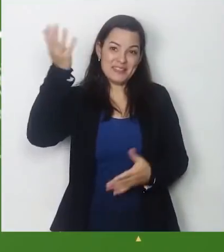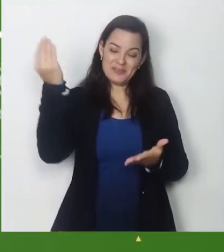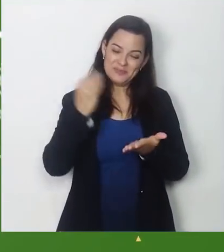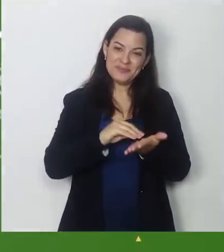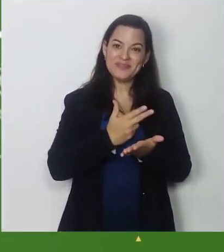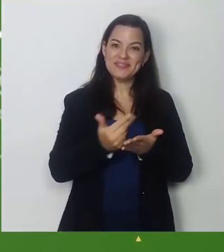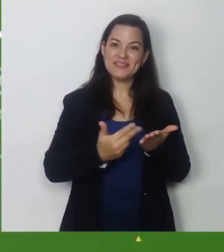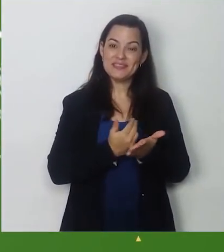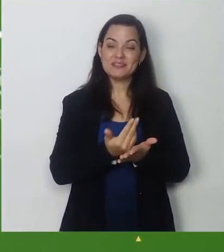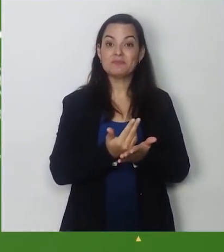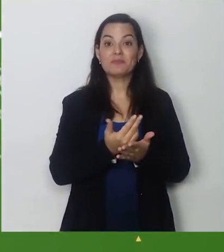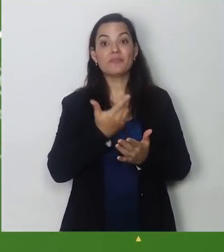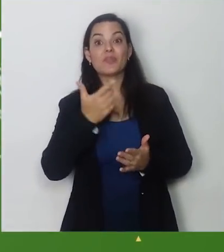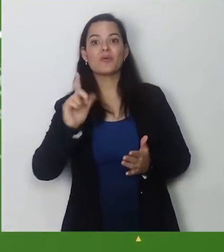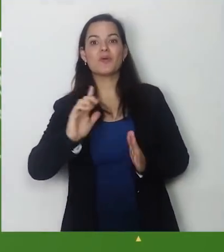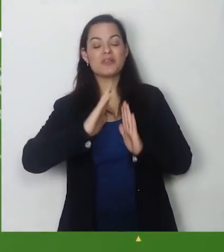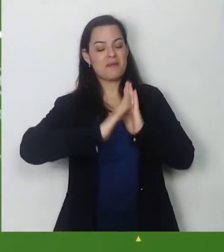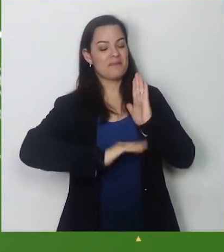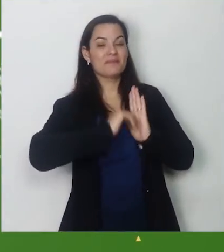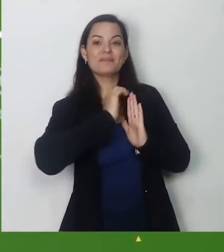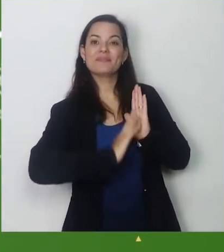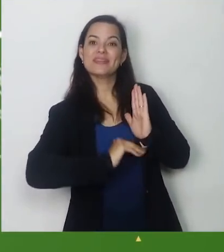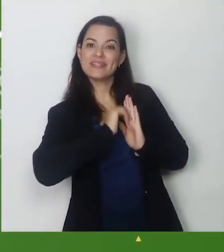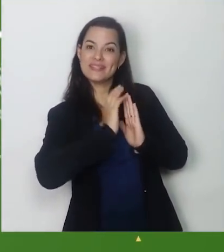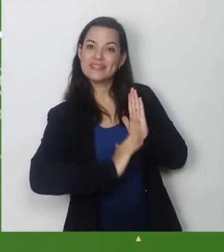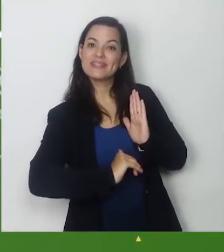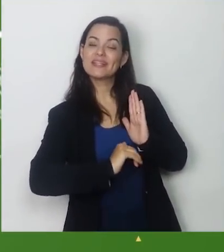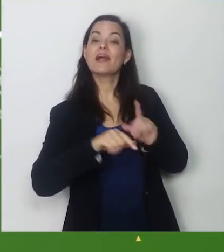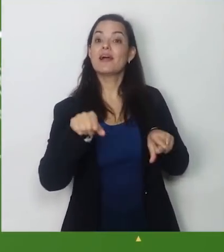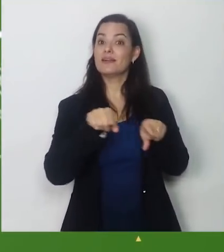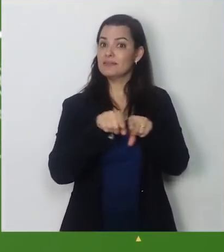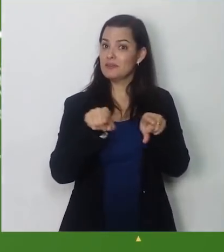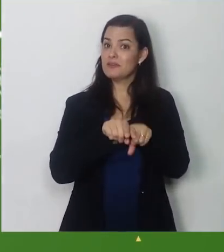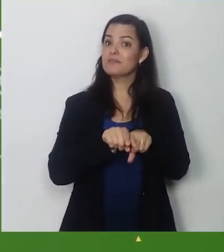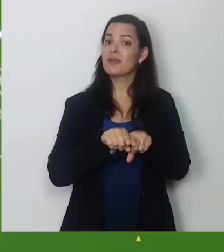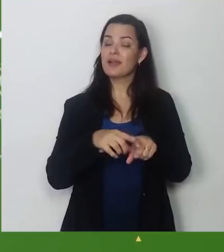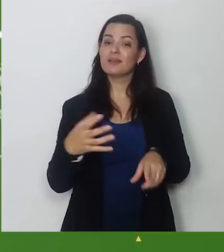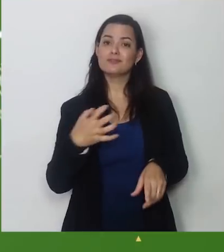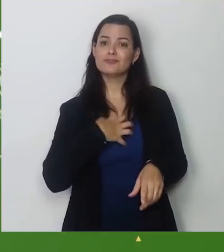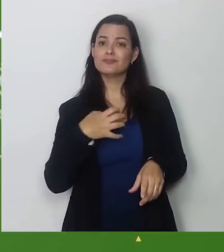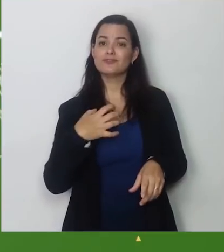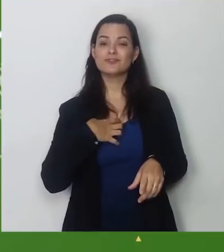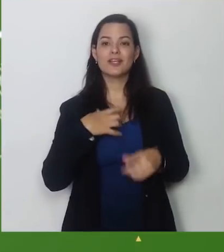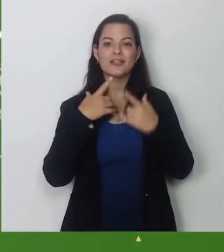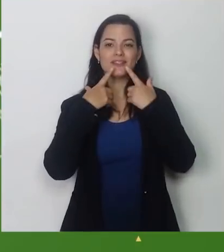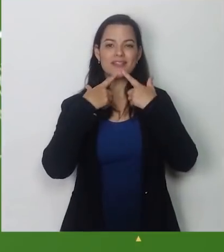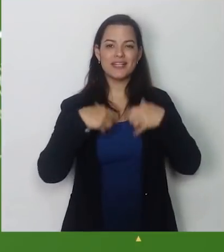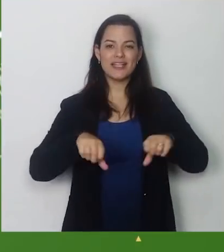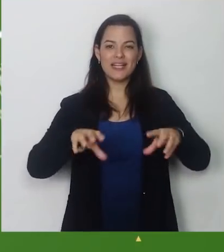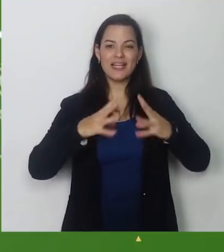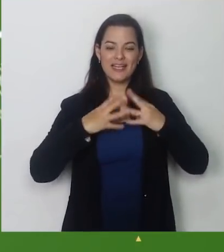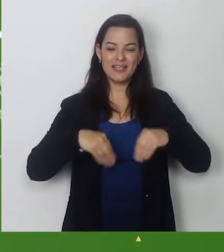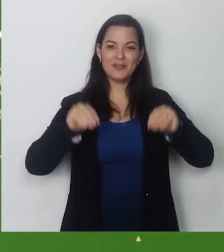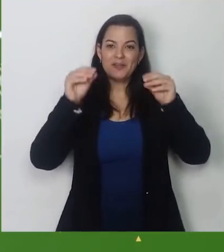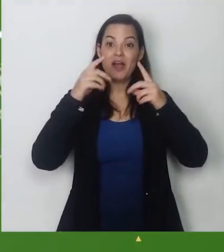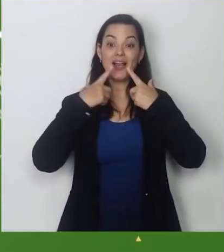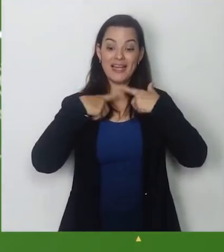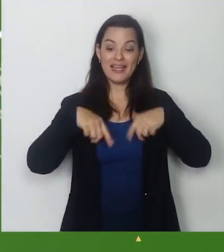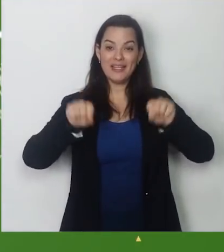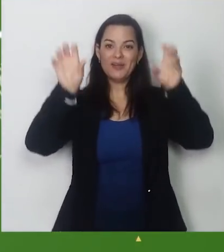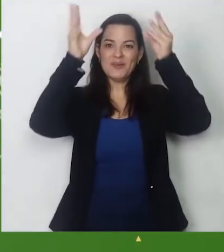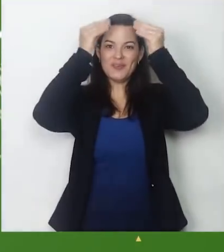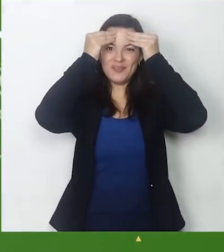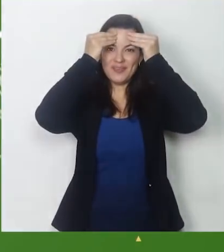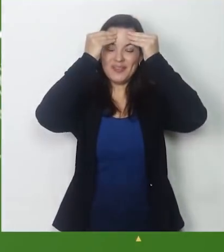E a pintura? A pintura também é uma linguagem das artes plásticas que usa o